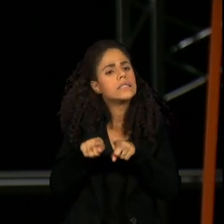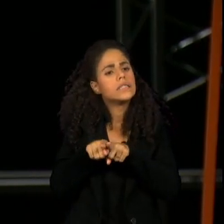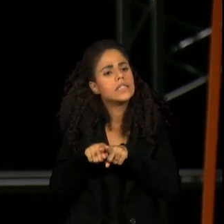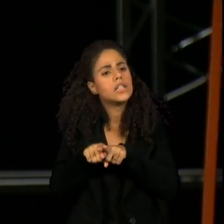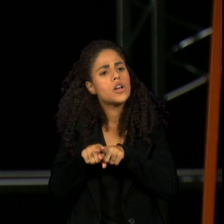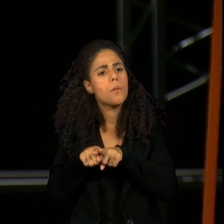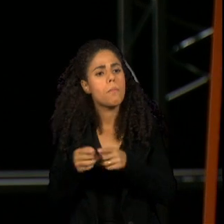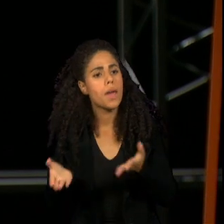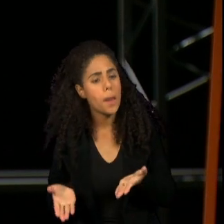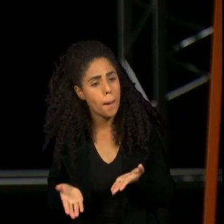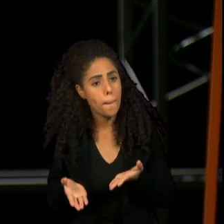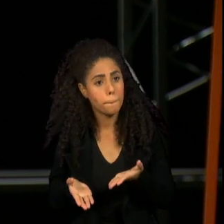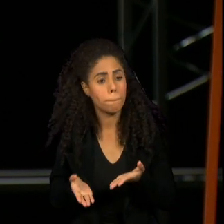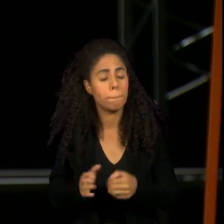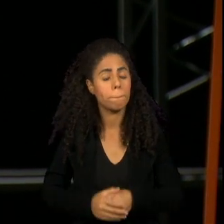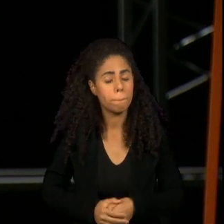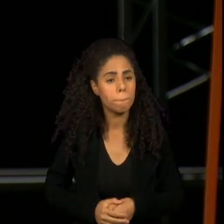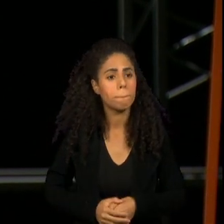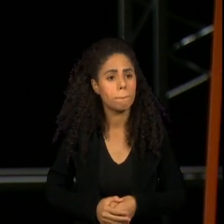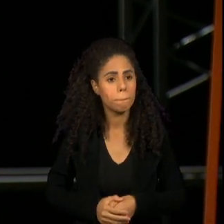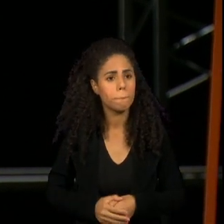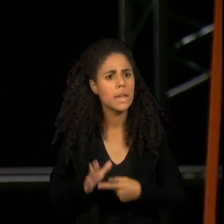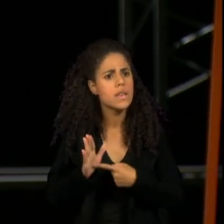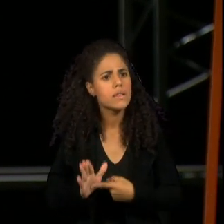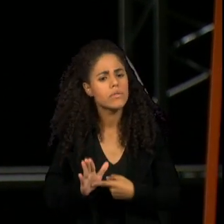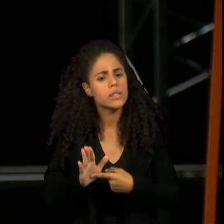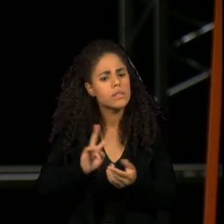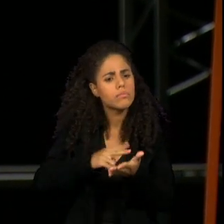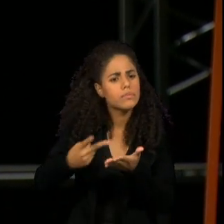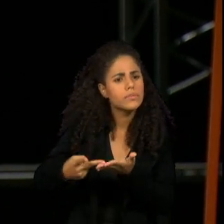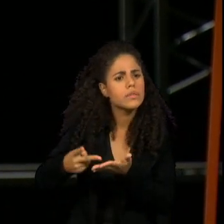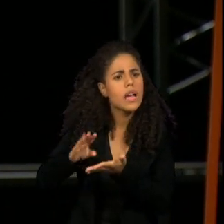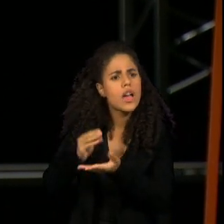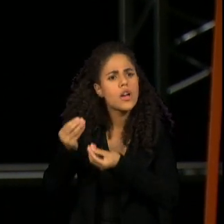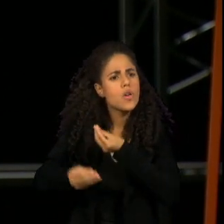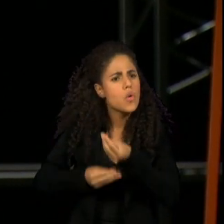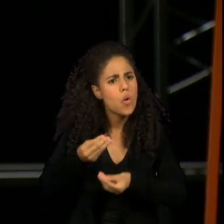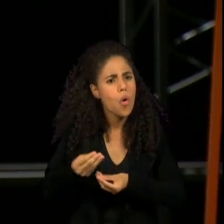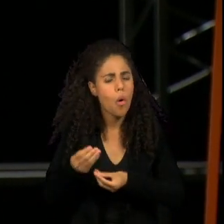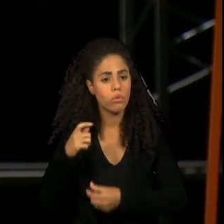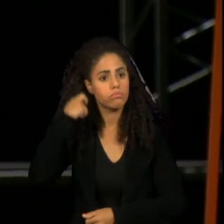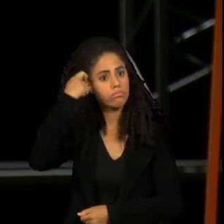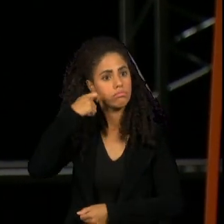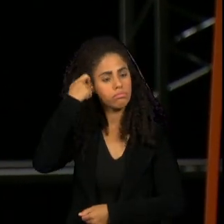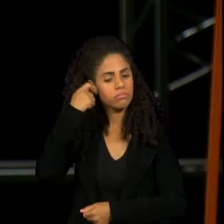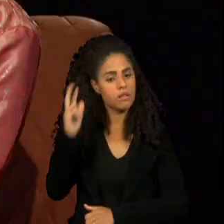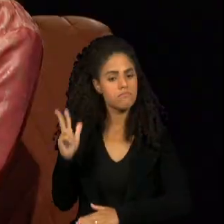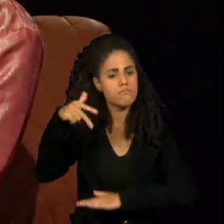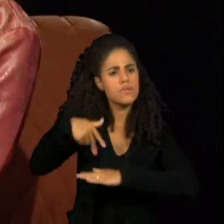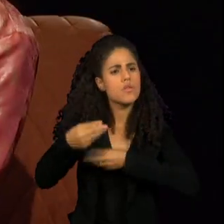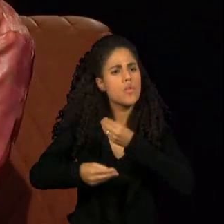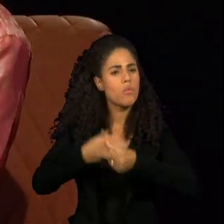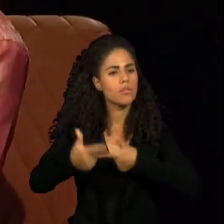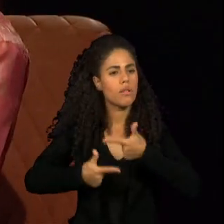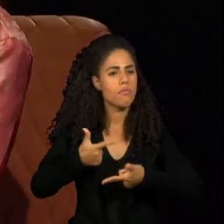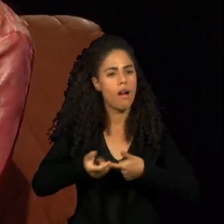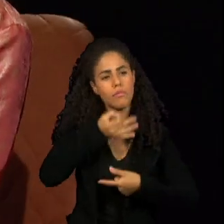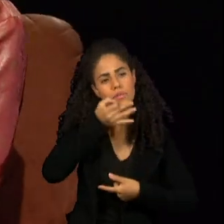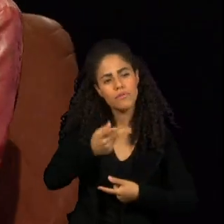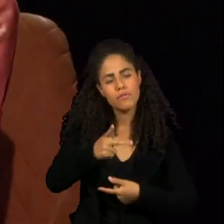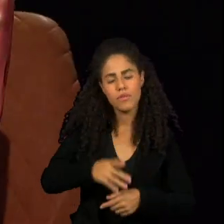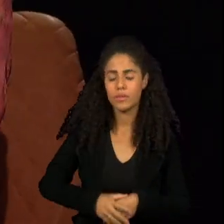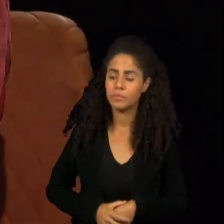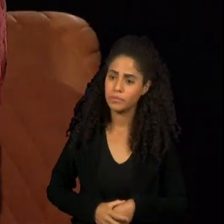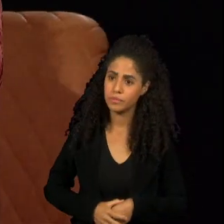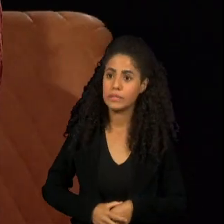Padre e a Moça. E aí você faz uma interpretação contida. Como é que foi fazer esse trabalho? Teve O Grito da Terra, do Ney